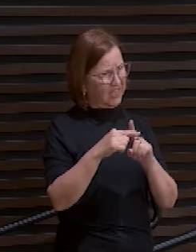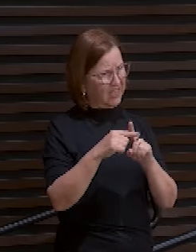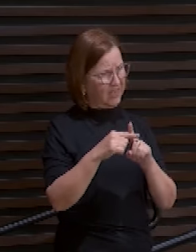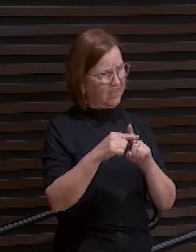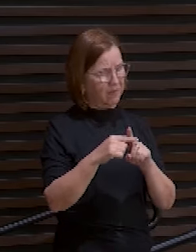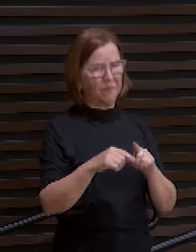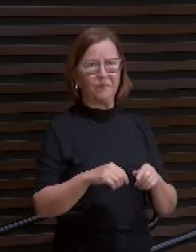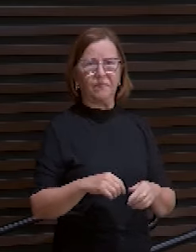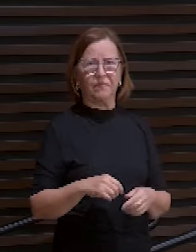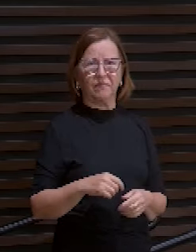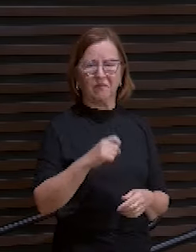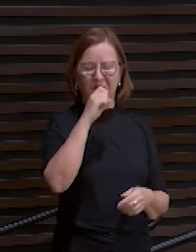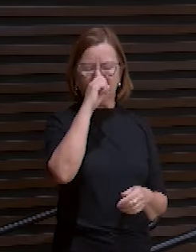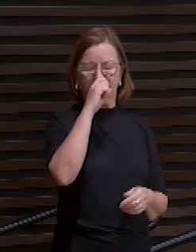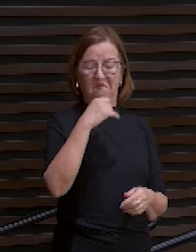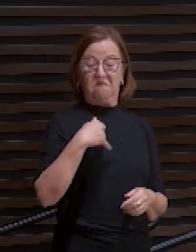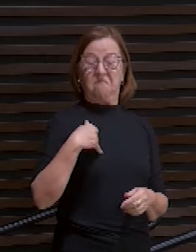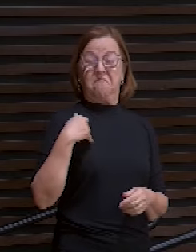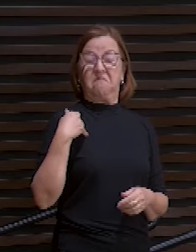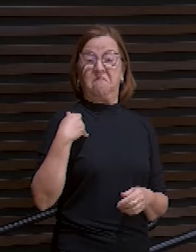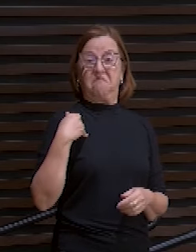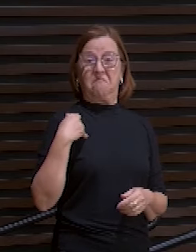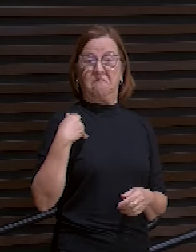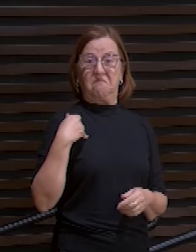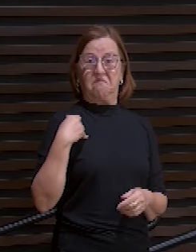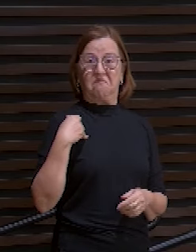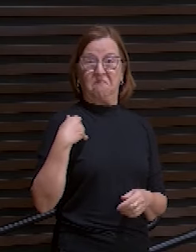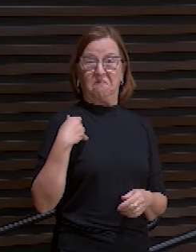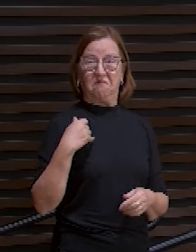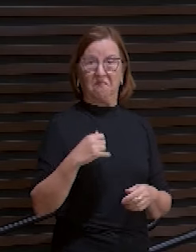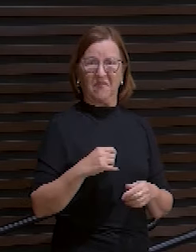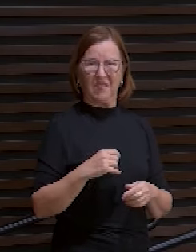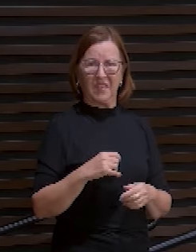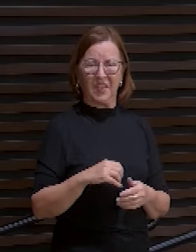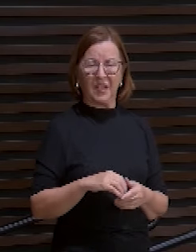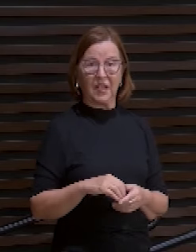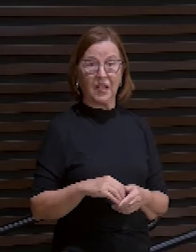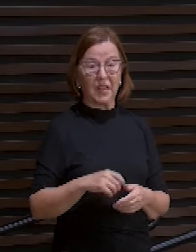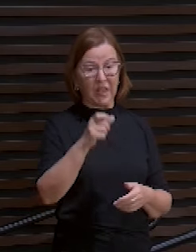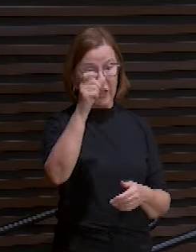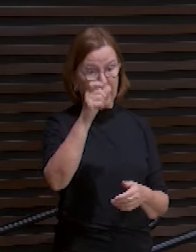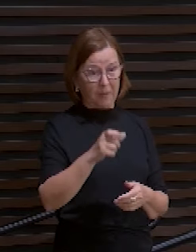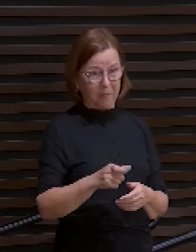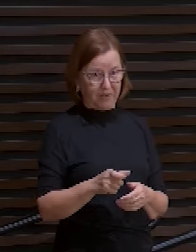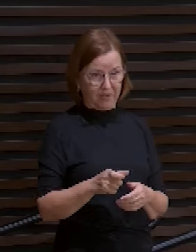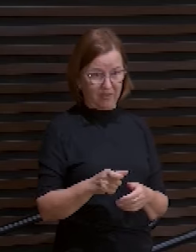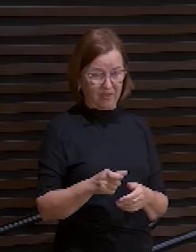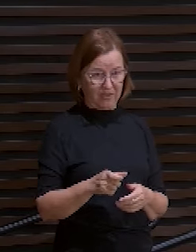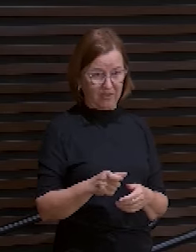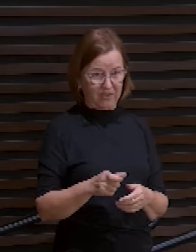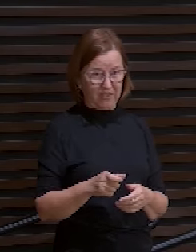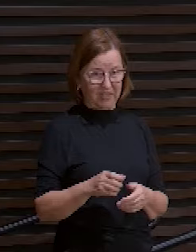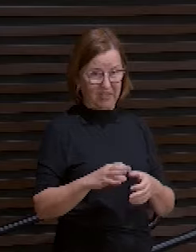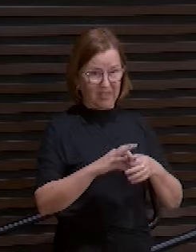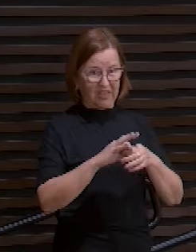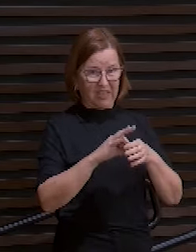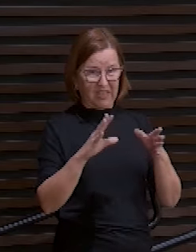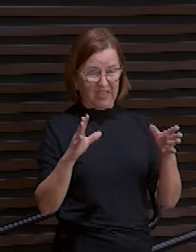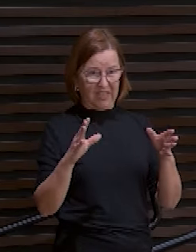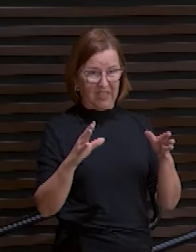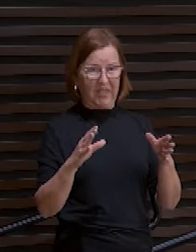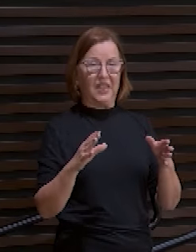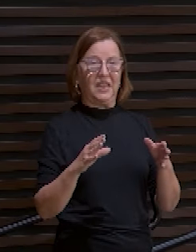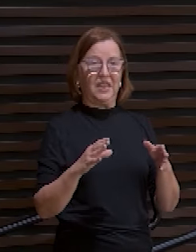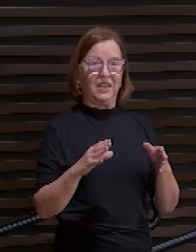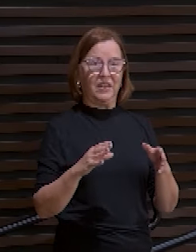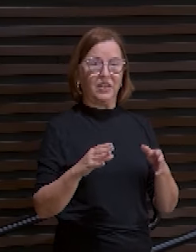glorioso orgulhoso ou vazio de honra é a pessoa que se deixa corromper pela vontade da